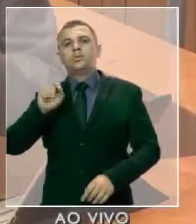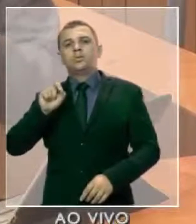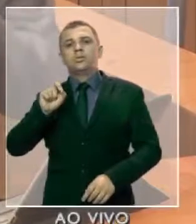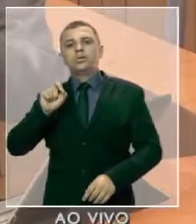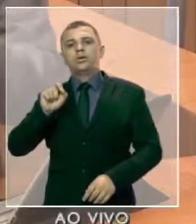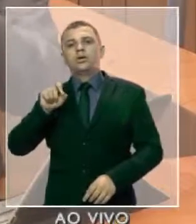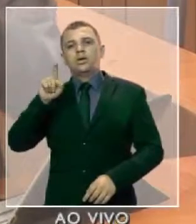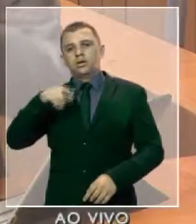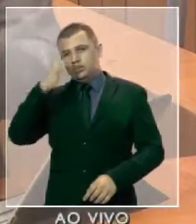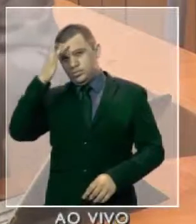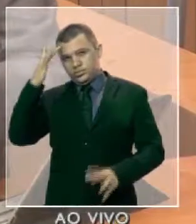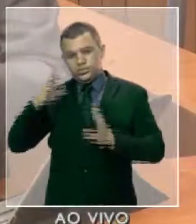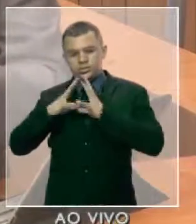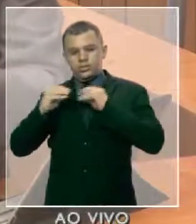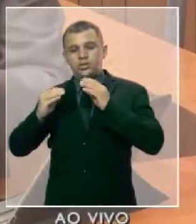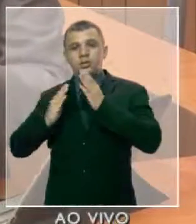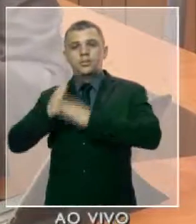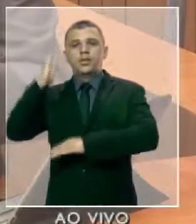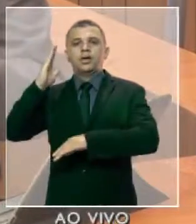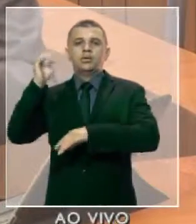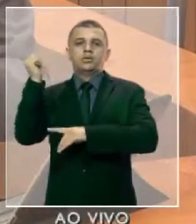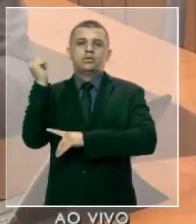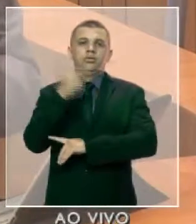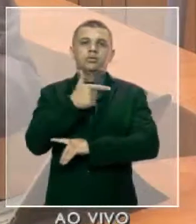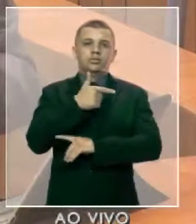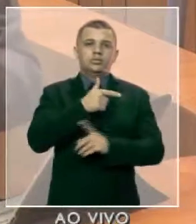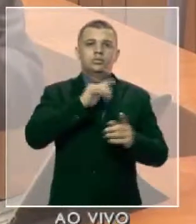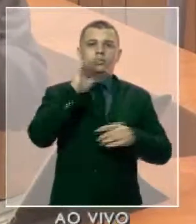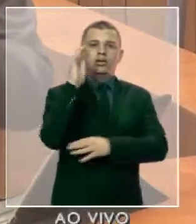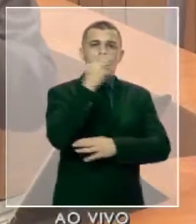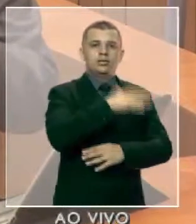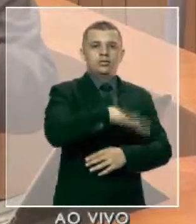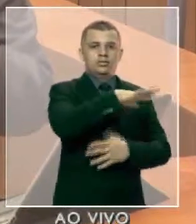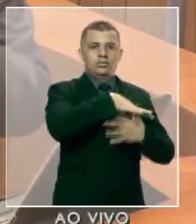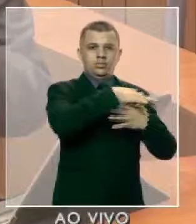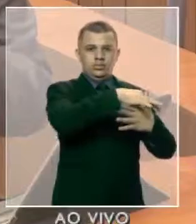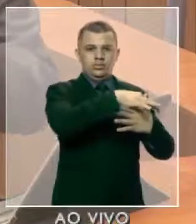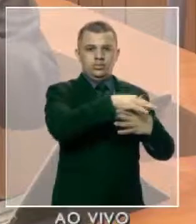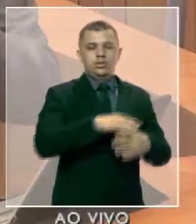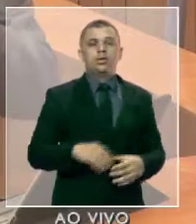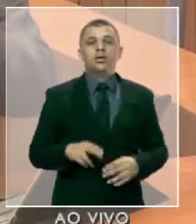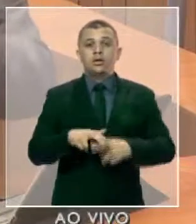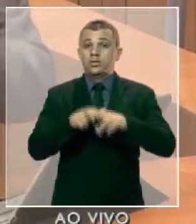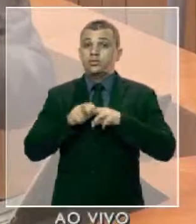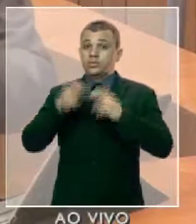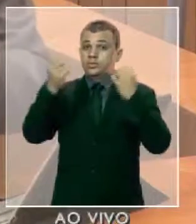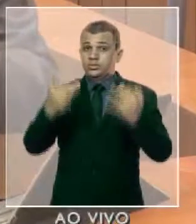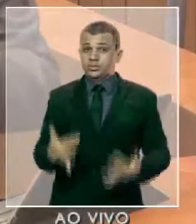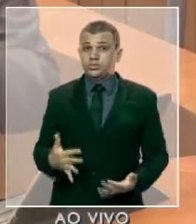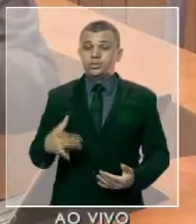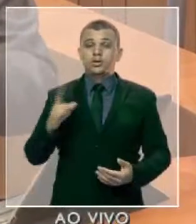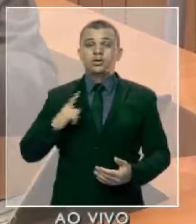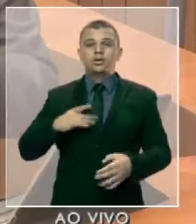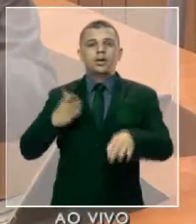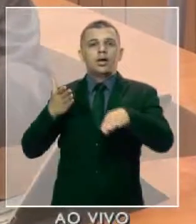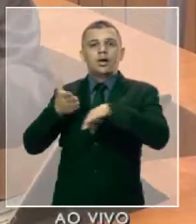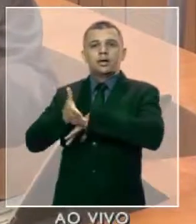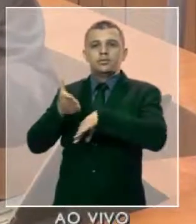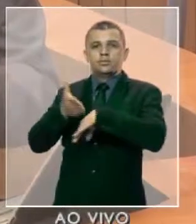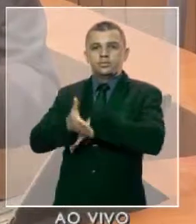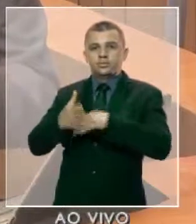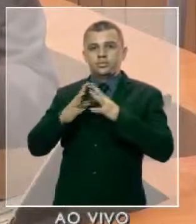que transcendem a própria natureza. Por isso que ele fala da questão do acesso do espírito, até